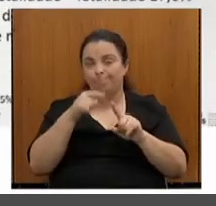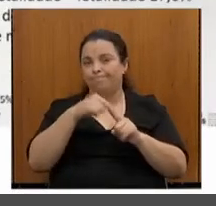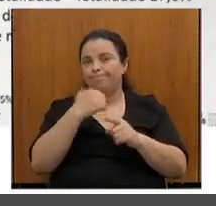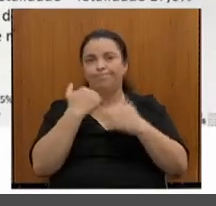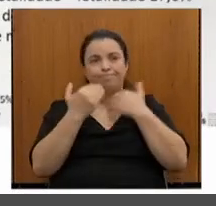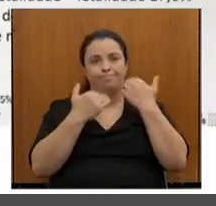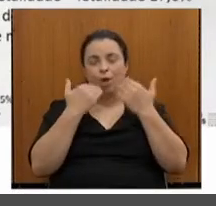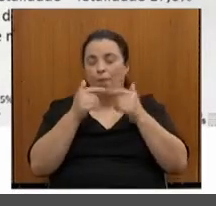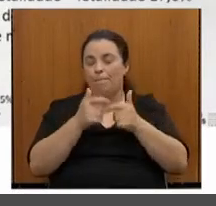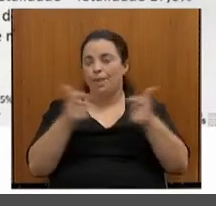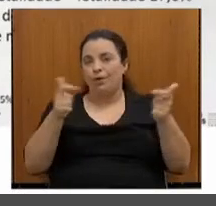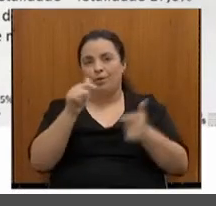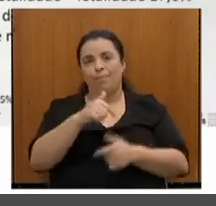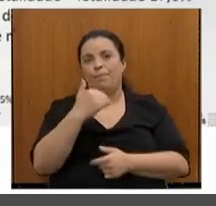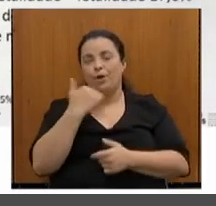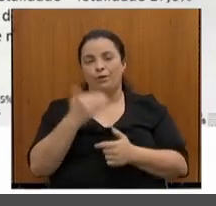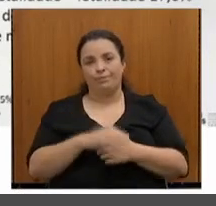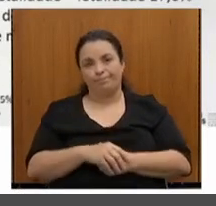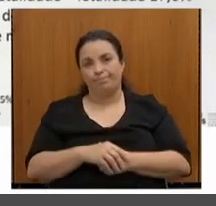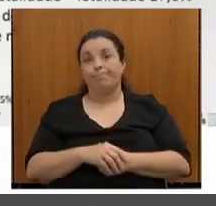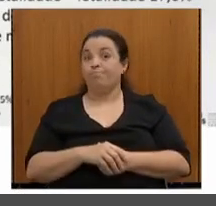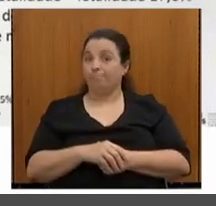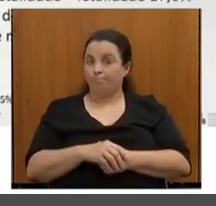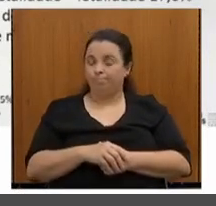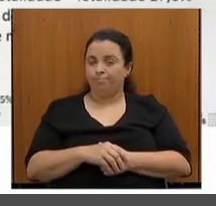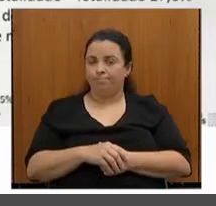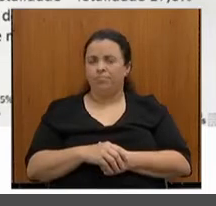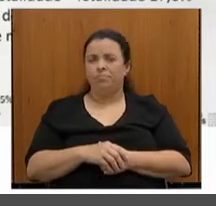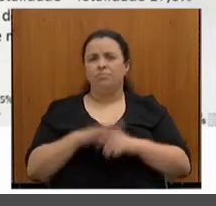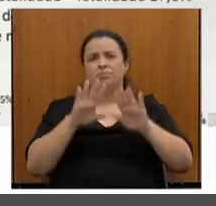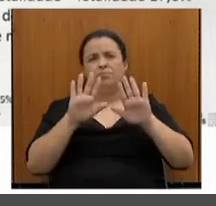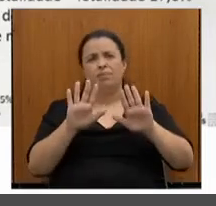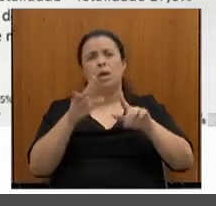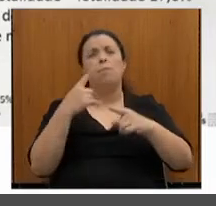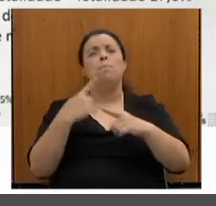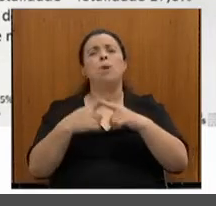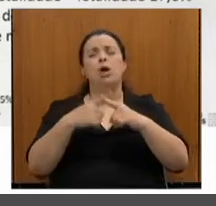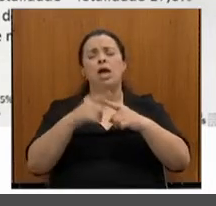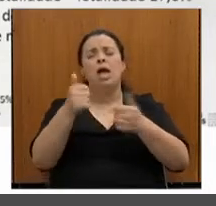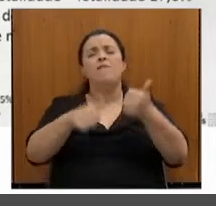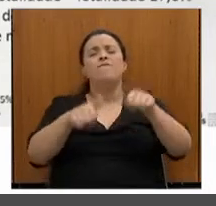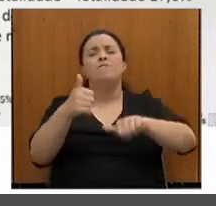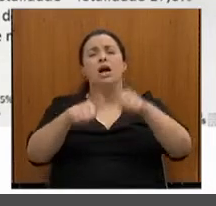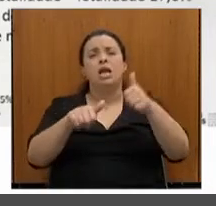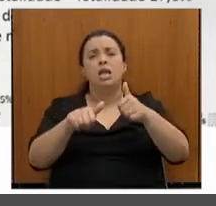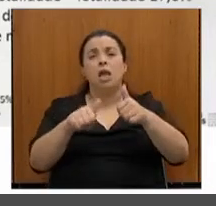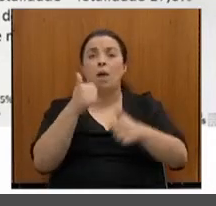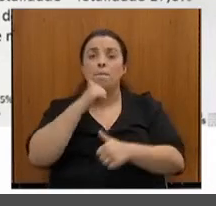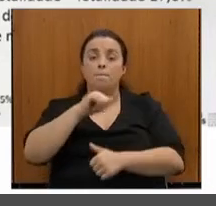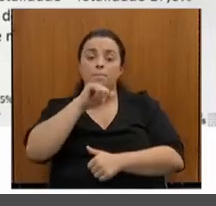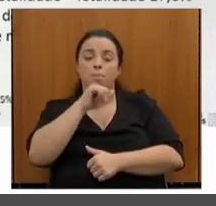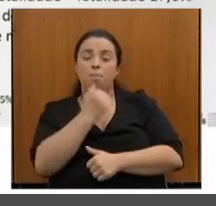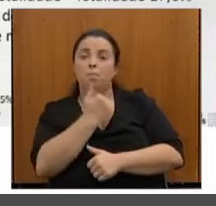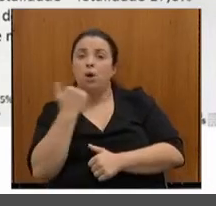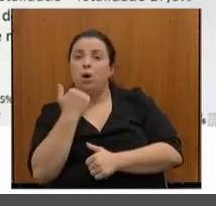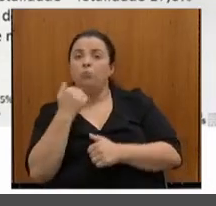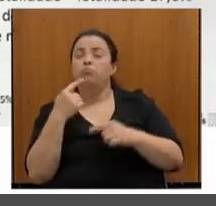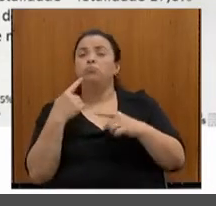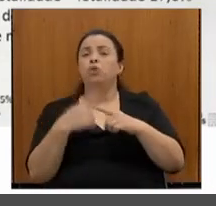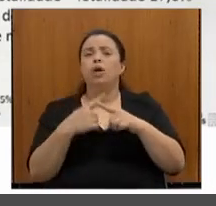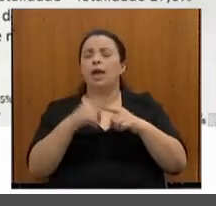E por que que a gente avalia mortalidade materna? Estamos falando nesse momento de mortalidade materna. Por que nos interessa saber quem